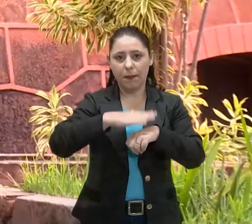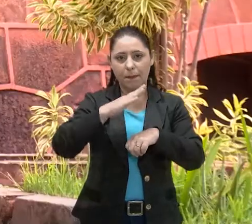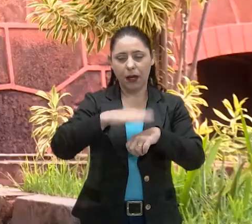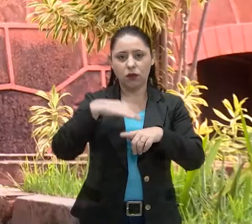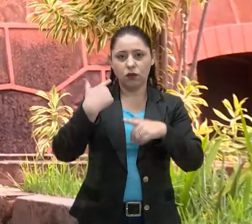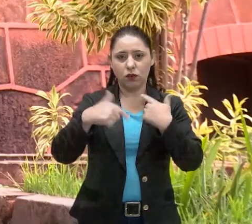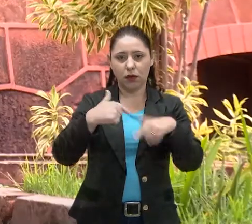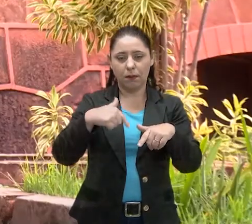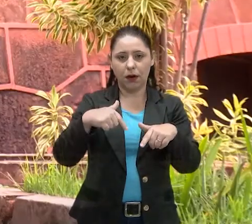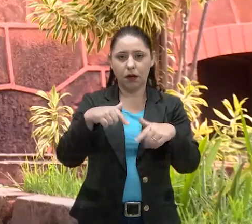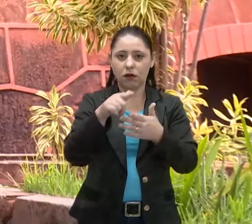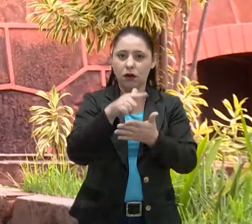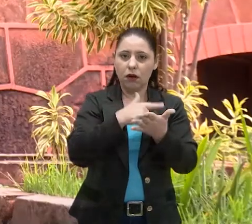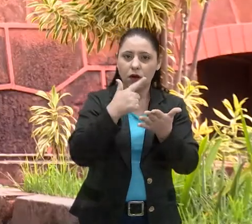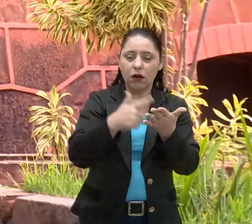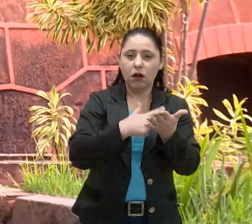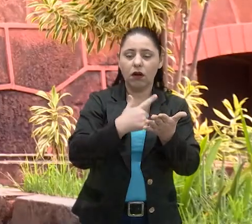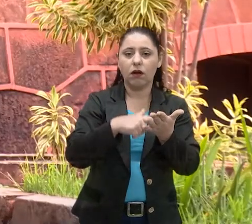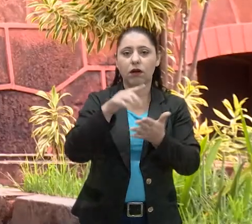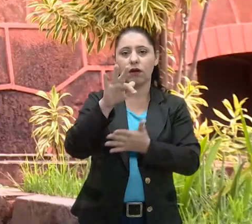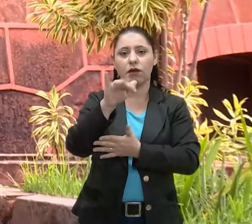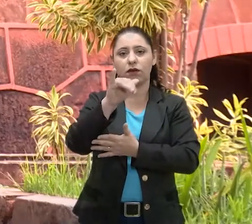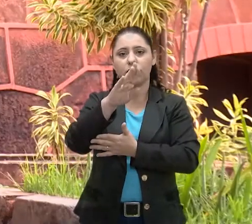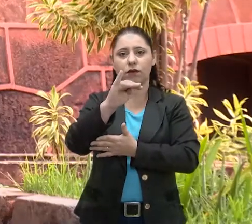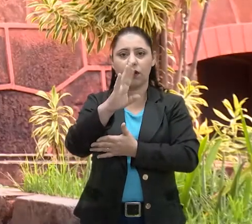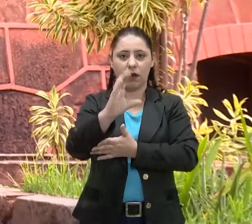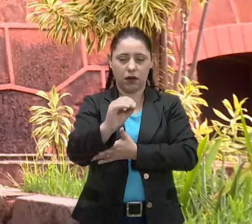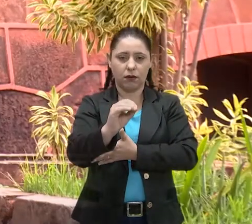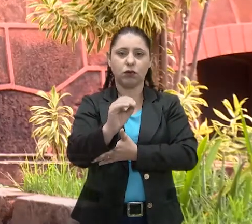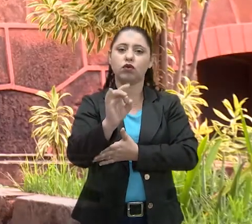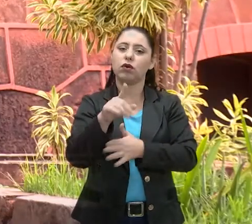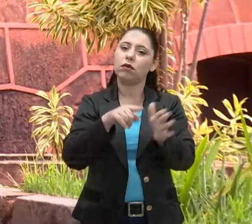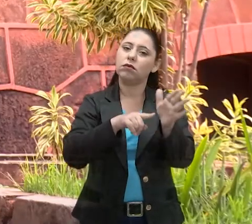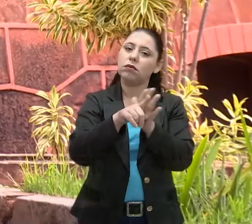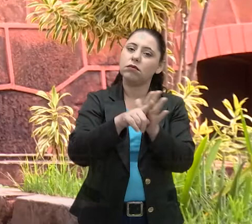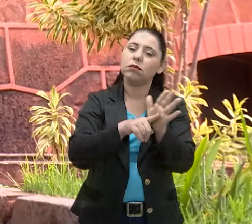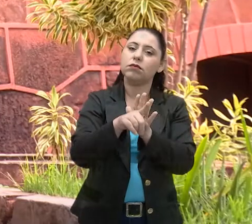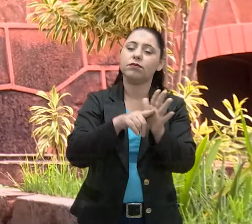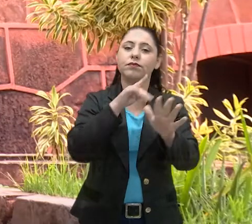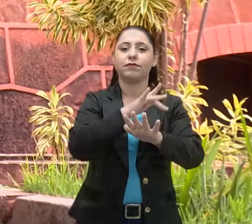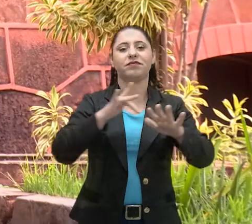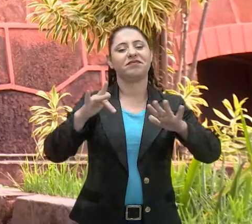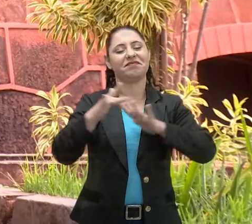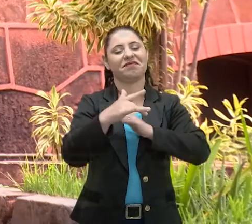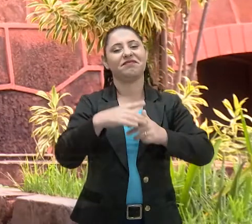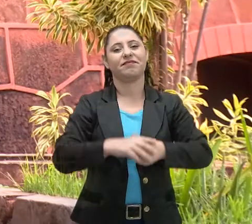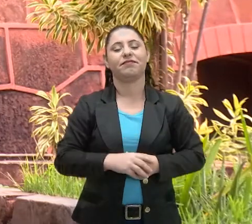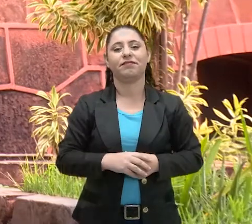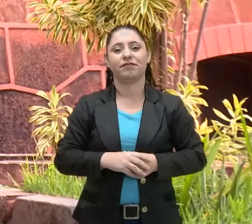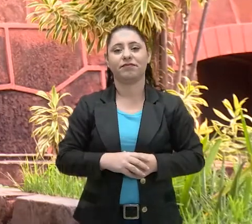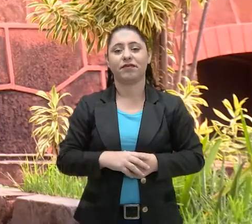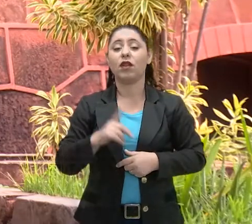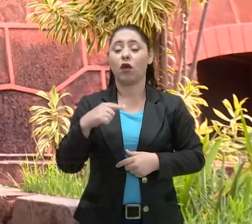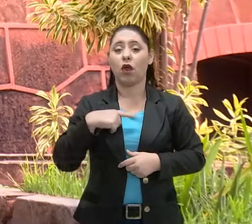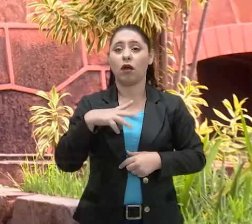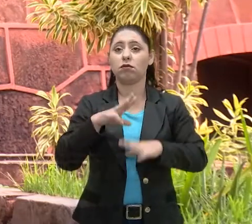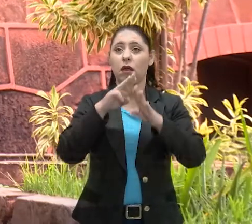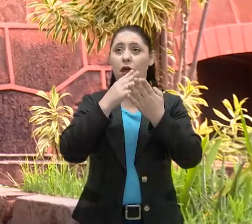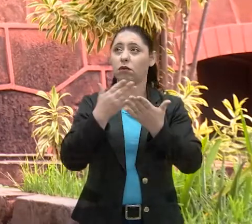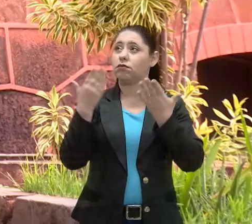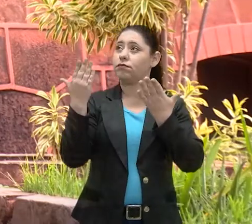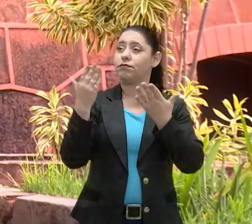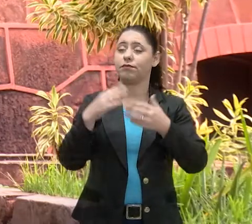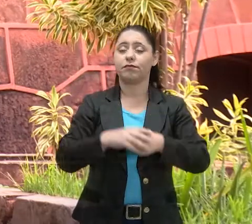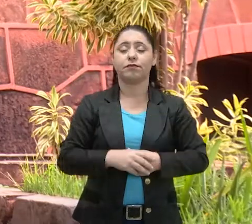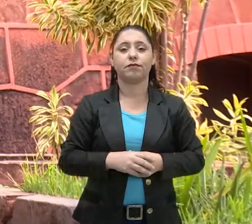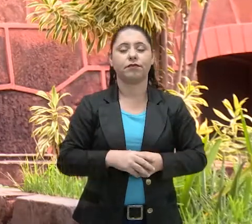mais sobre o trabalho literário do escritor Fábio Gondim, basta procurá-lo nas redes sociais que a gente colocou aqui